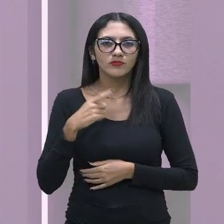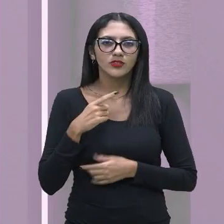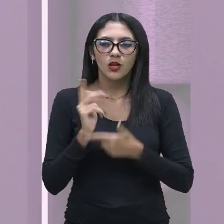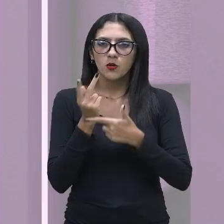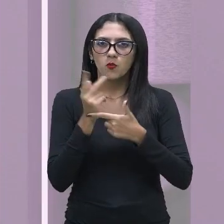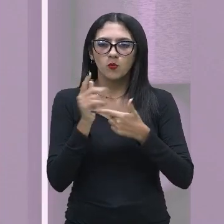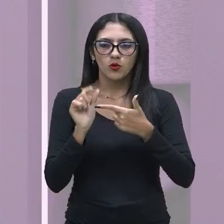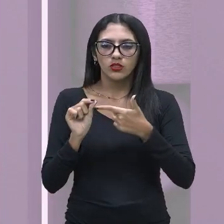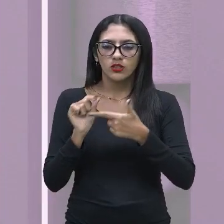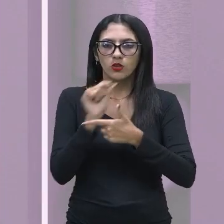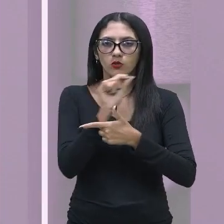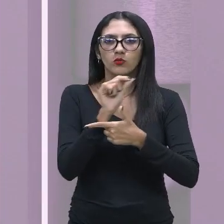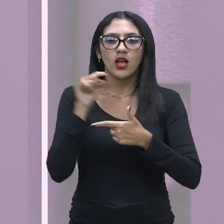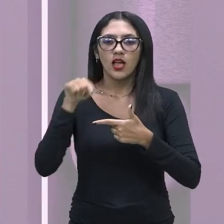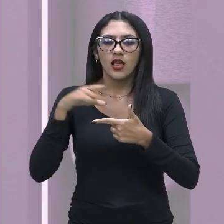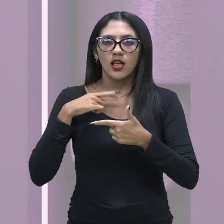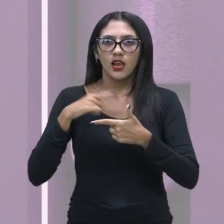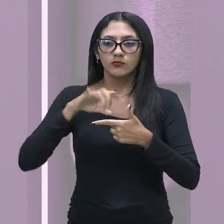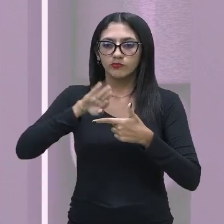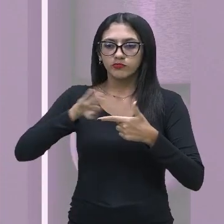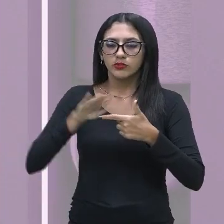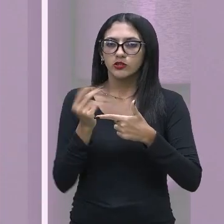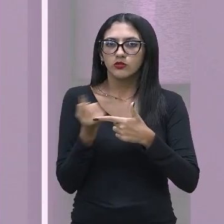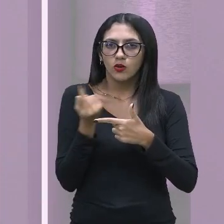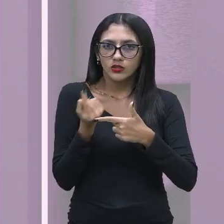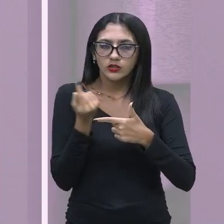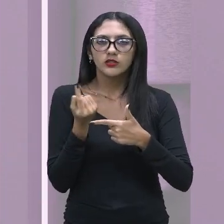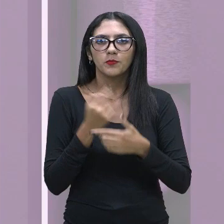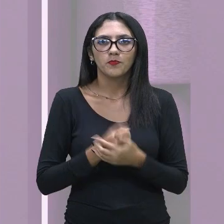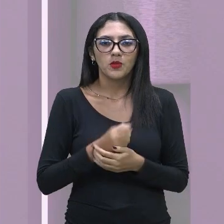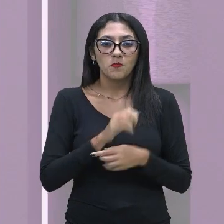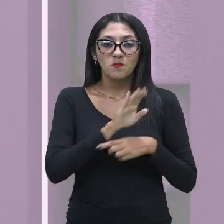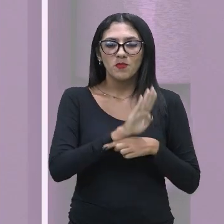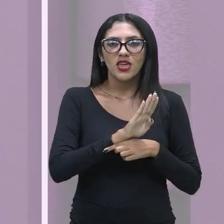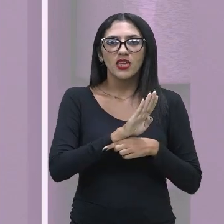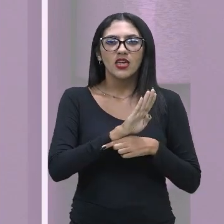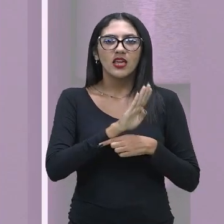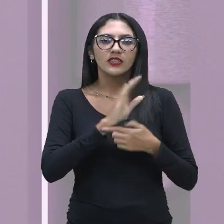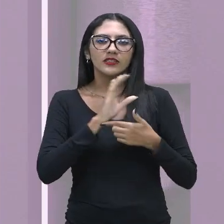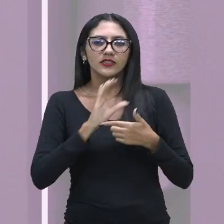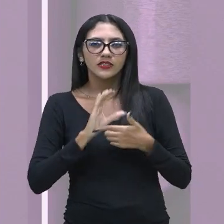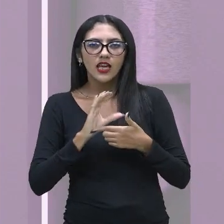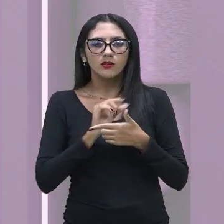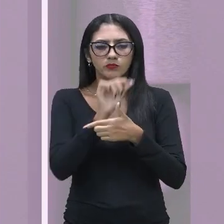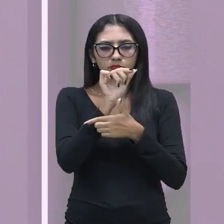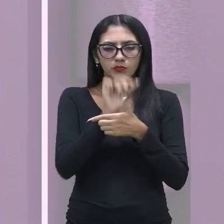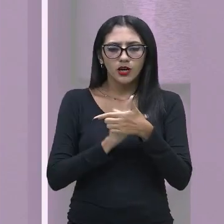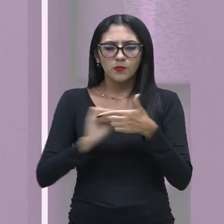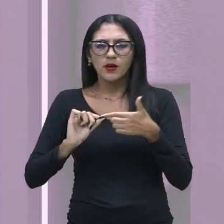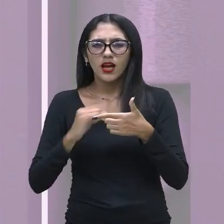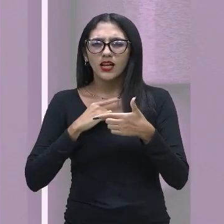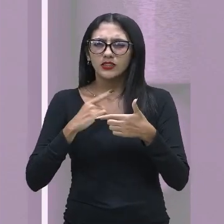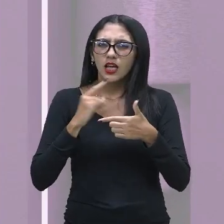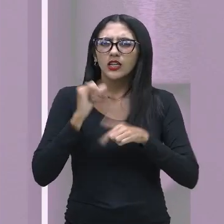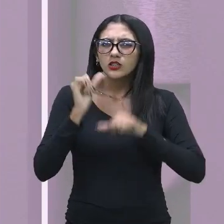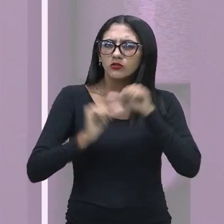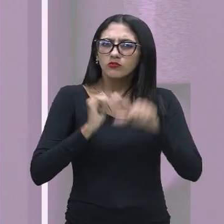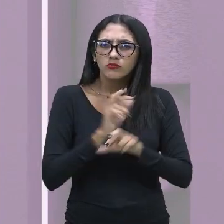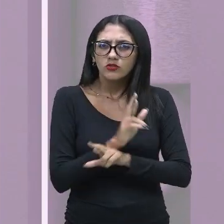hipotenusa, ela é que vai ficar sozinha, e o B e C são os nossos catetos. Professor, quem é o B e qual é o C? Tem diferença?